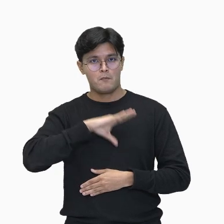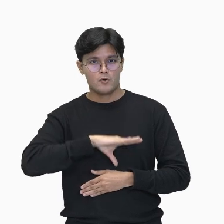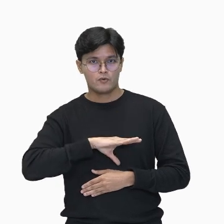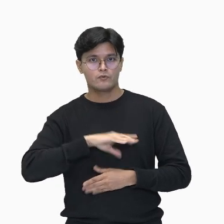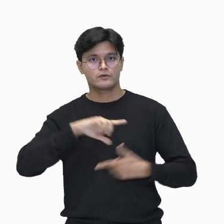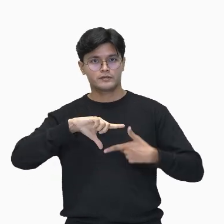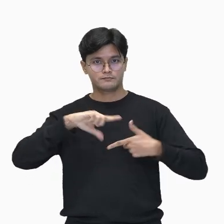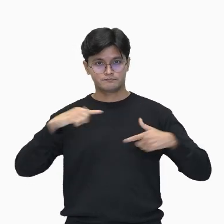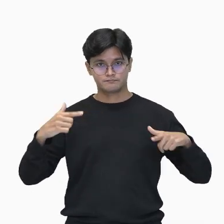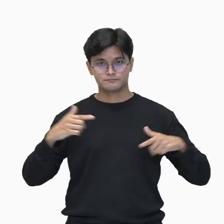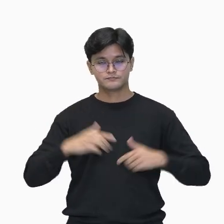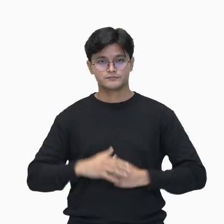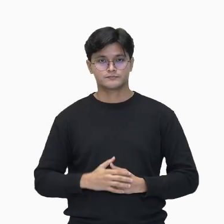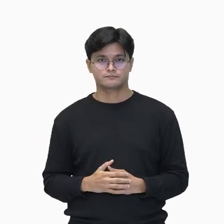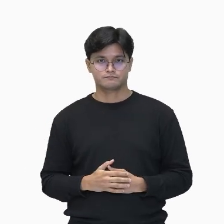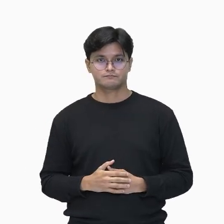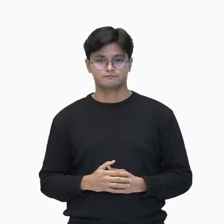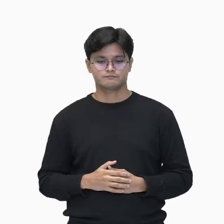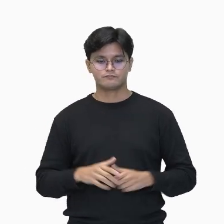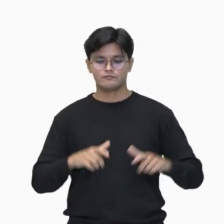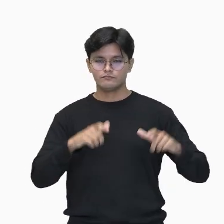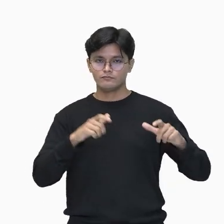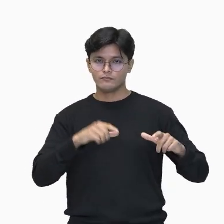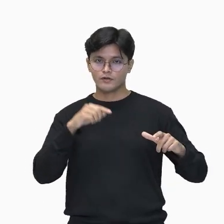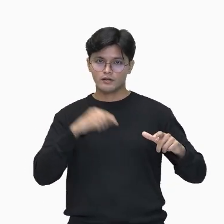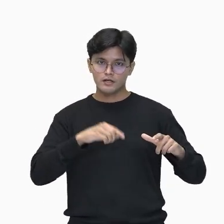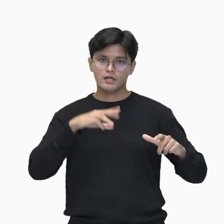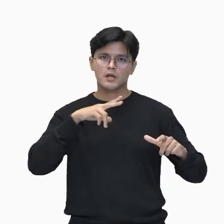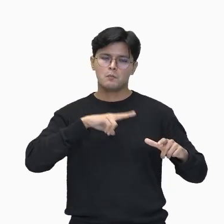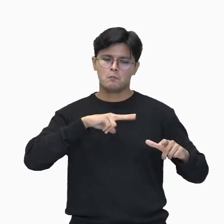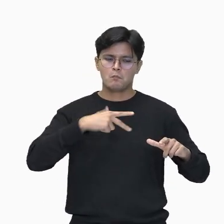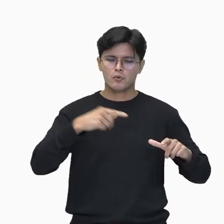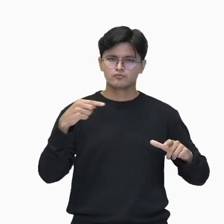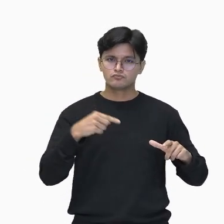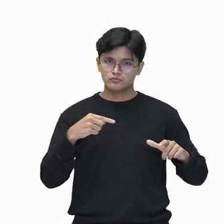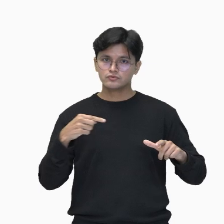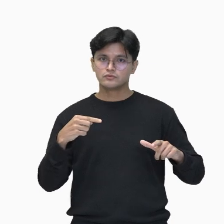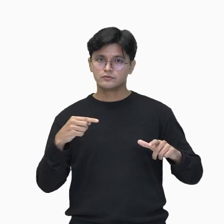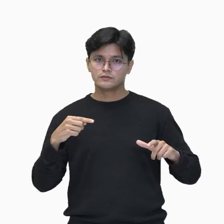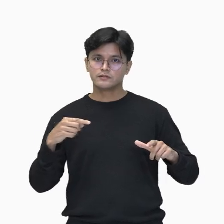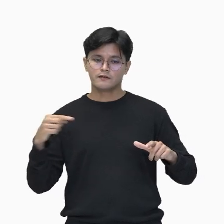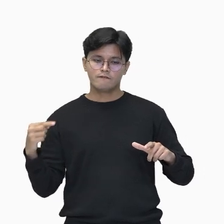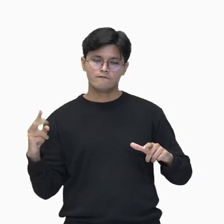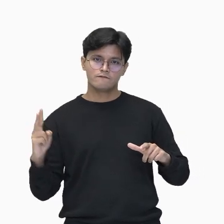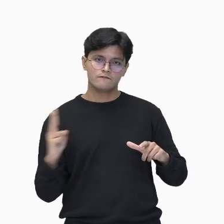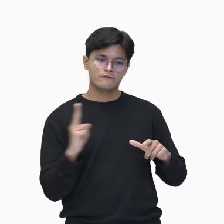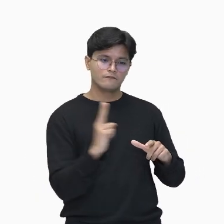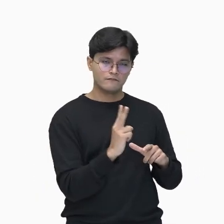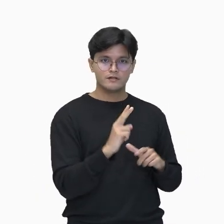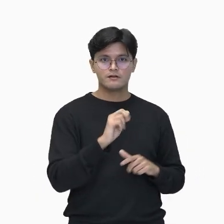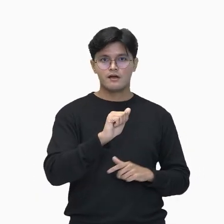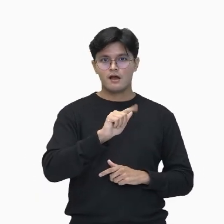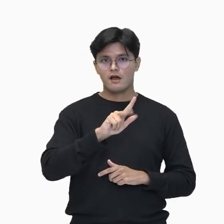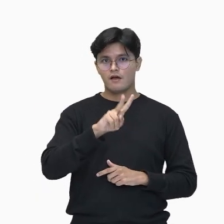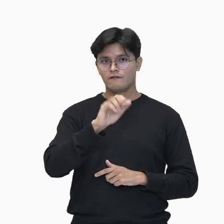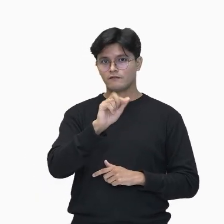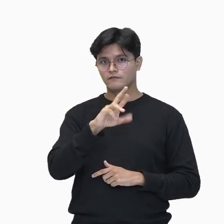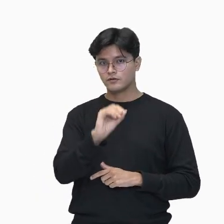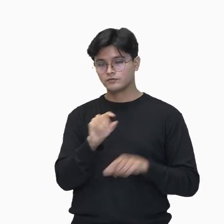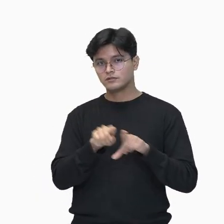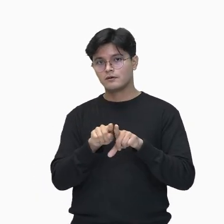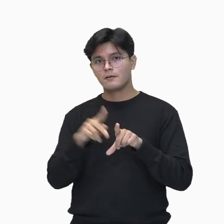Portugal foram trazidos álvar Gonçalves e Pero Coelho